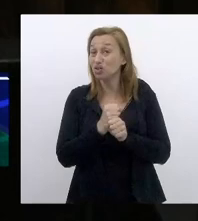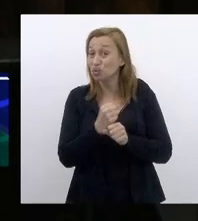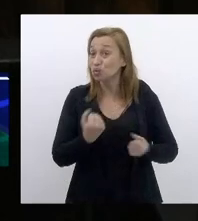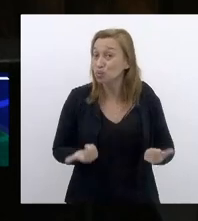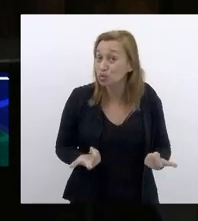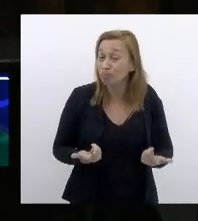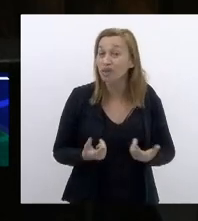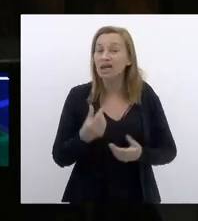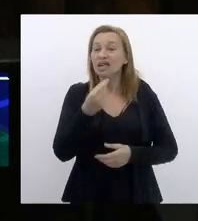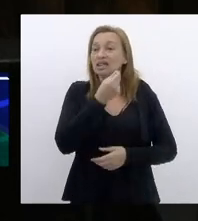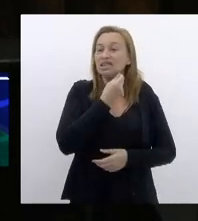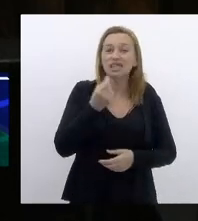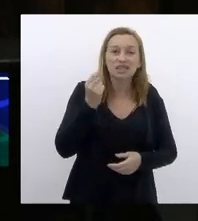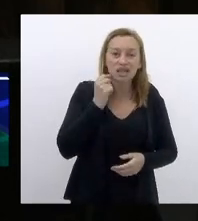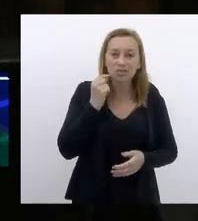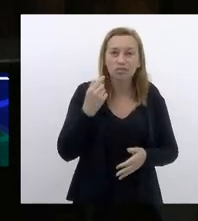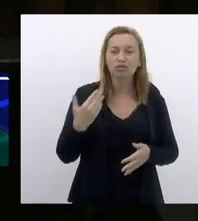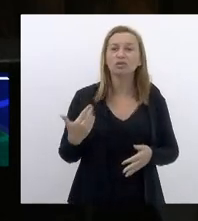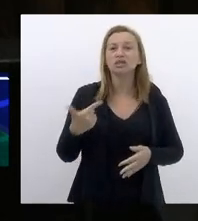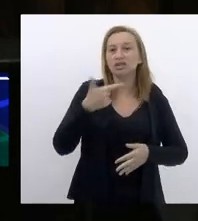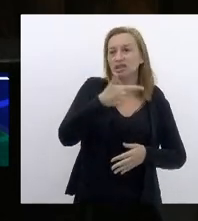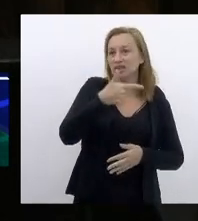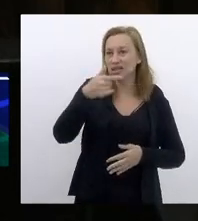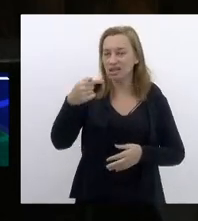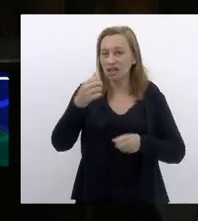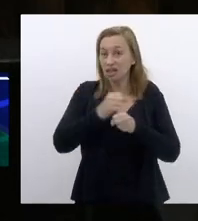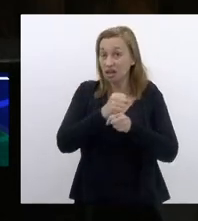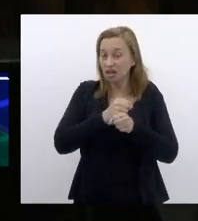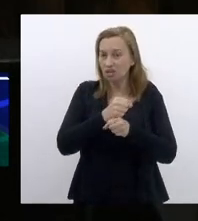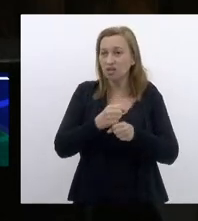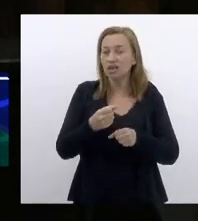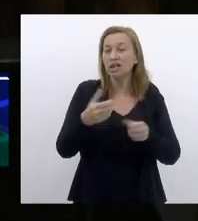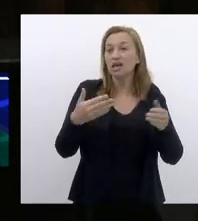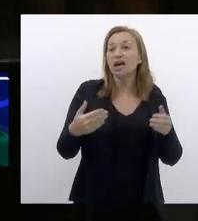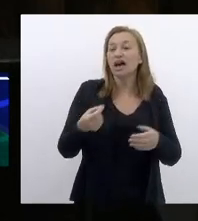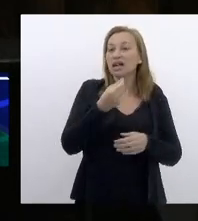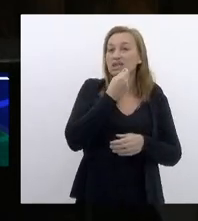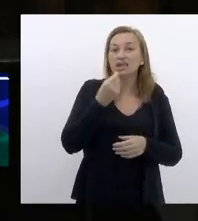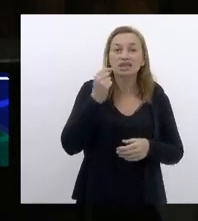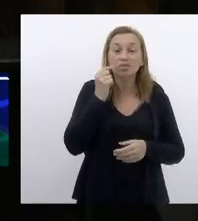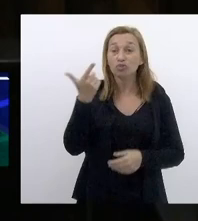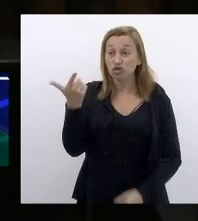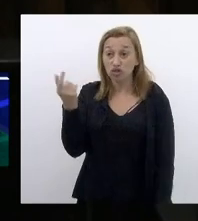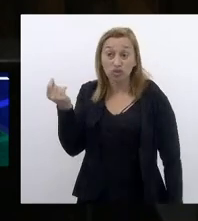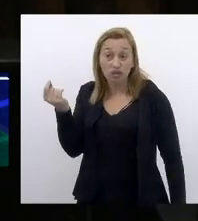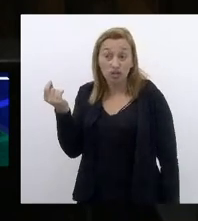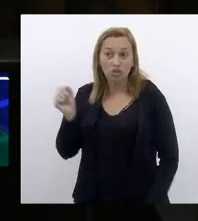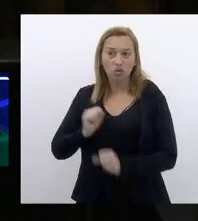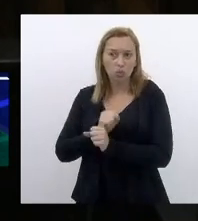de setembro de 17 a setembro de 20.